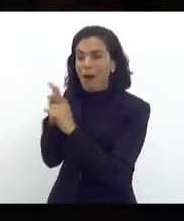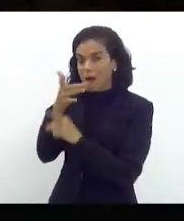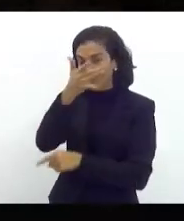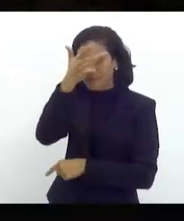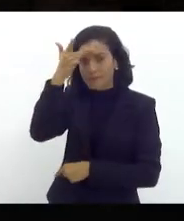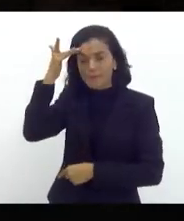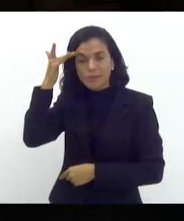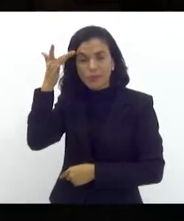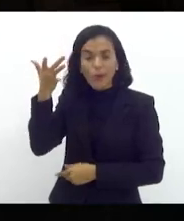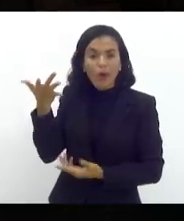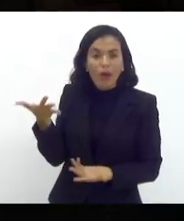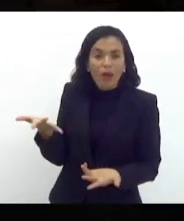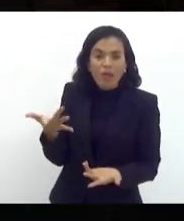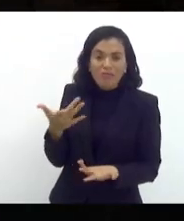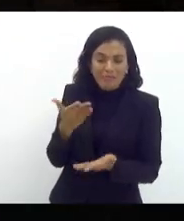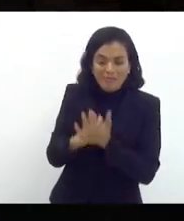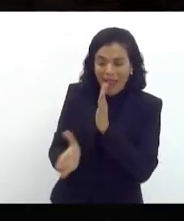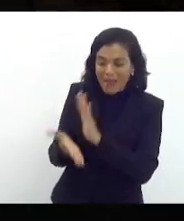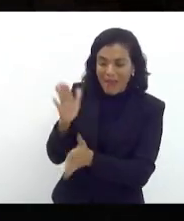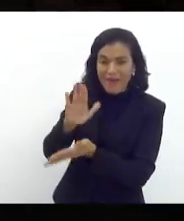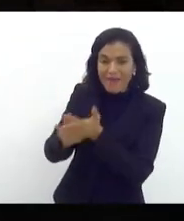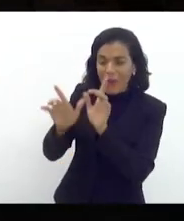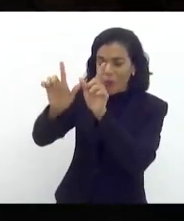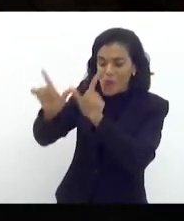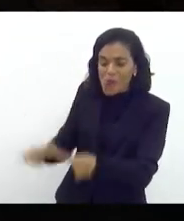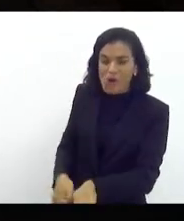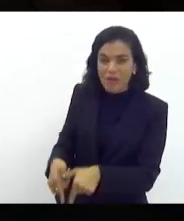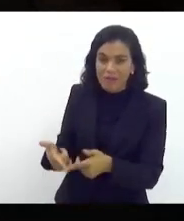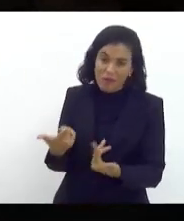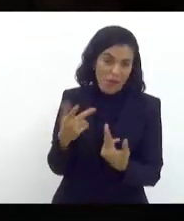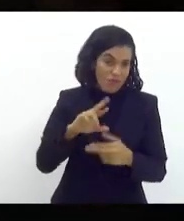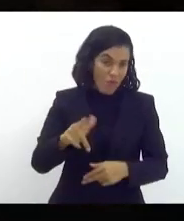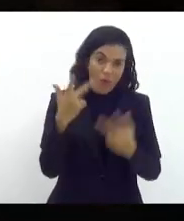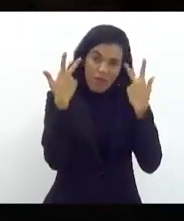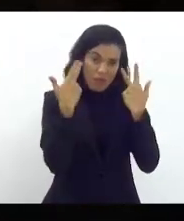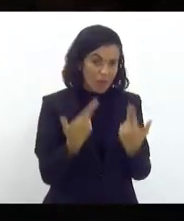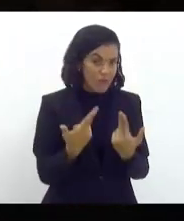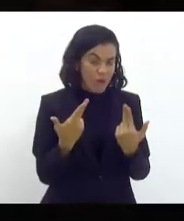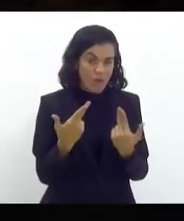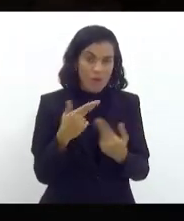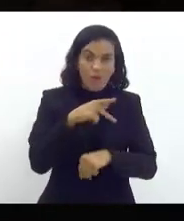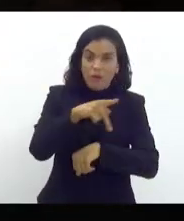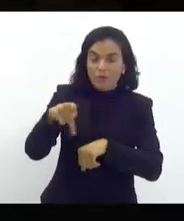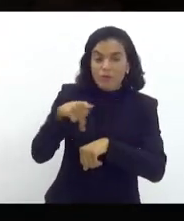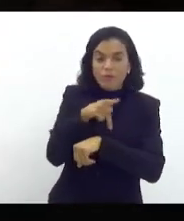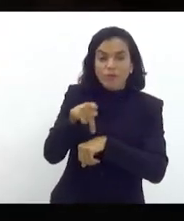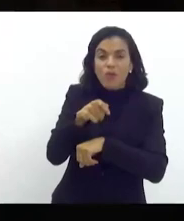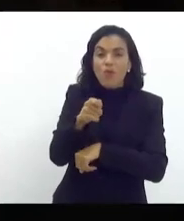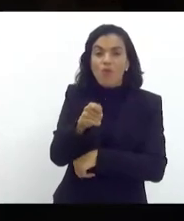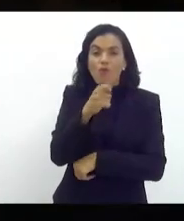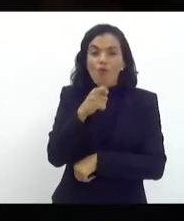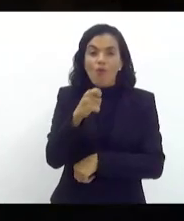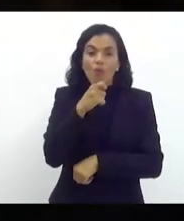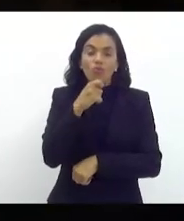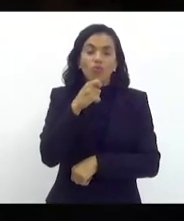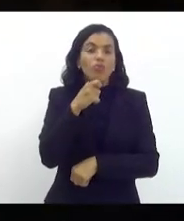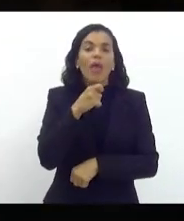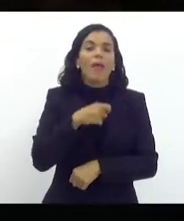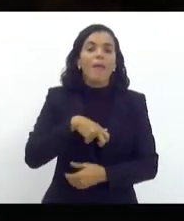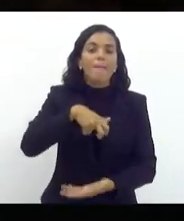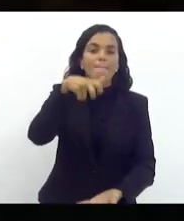que sequer tem a ver com essa situação Então não é natural num país onde não há pena de morte